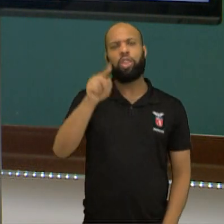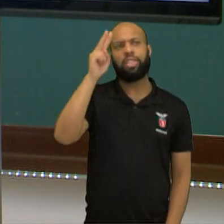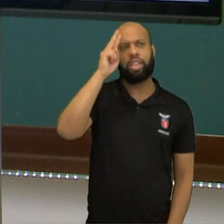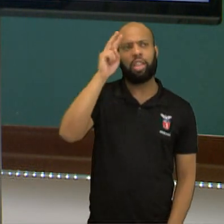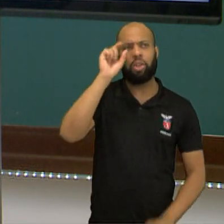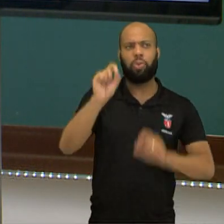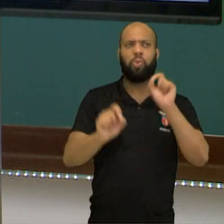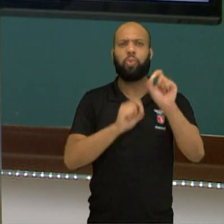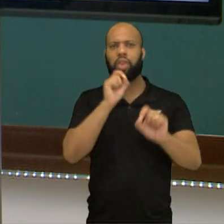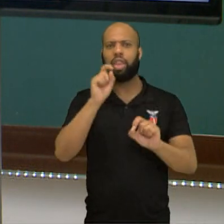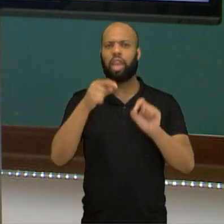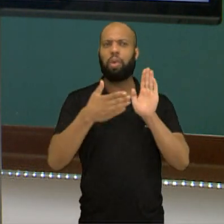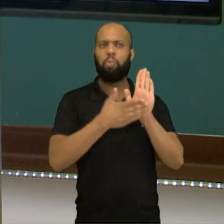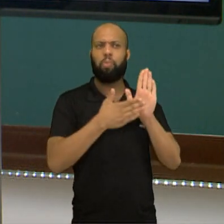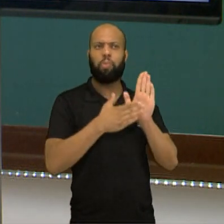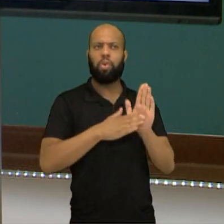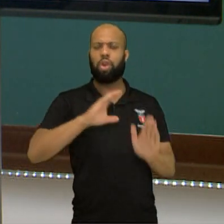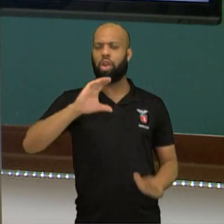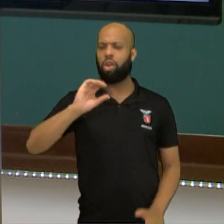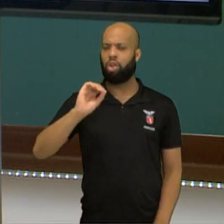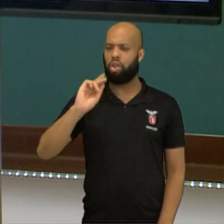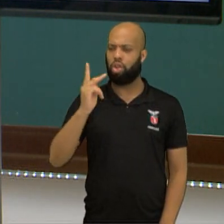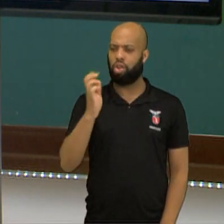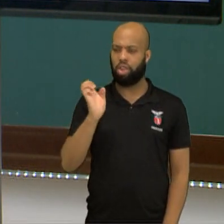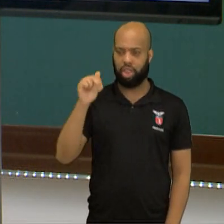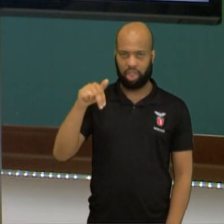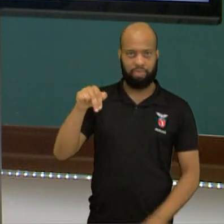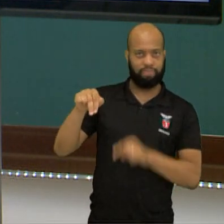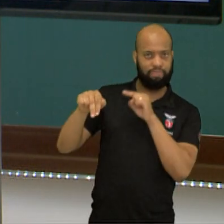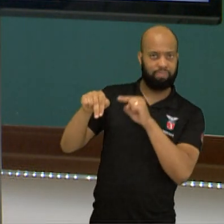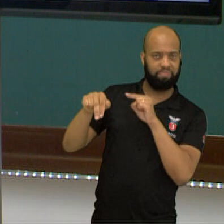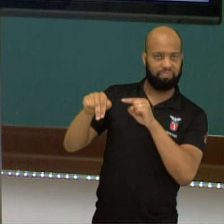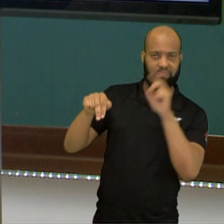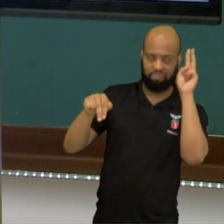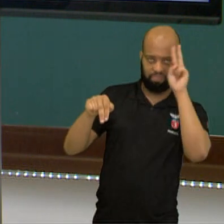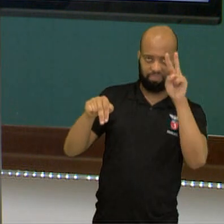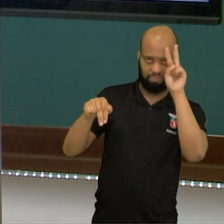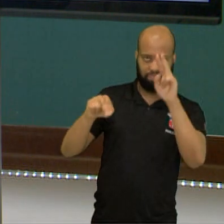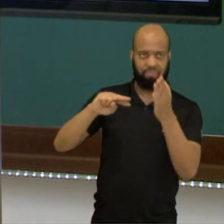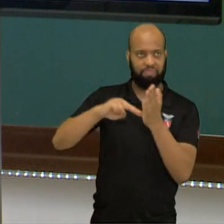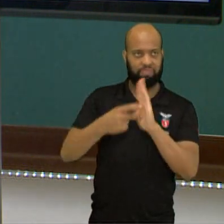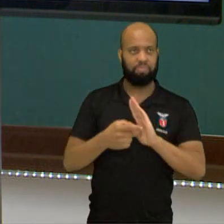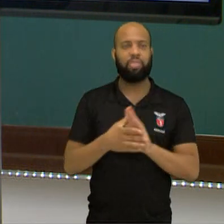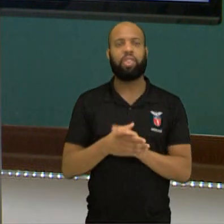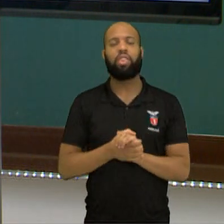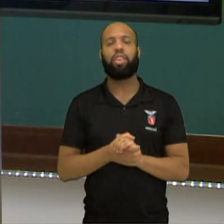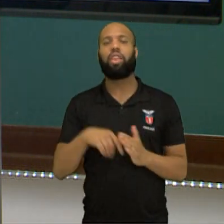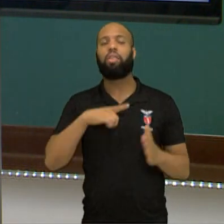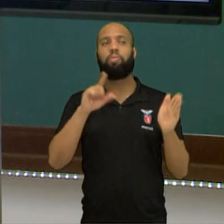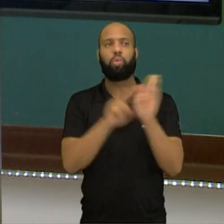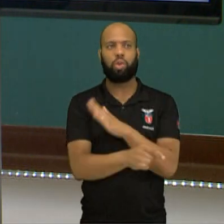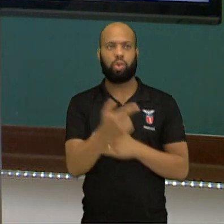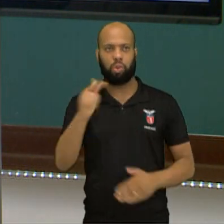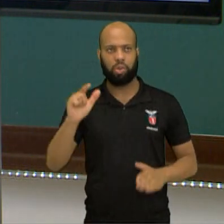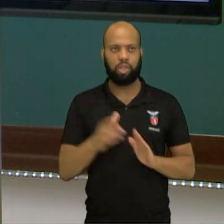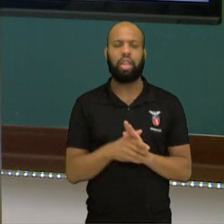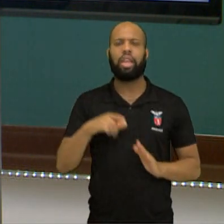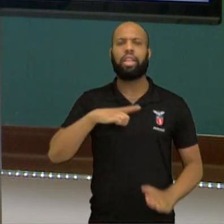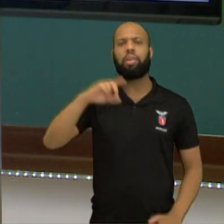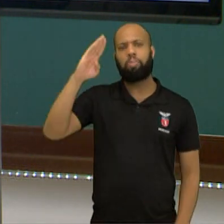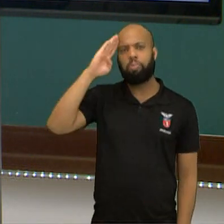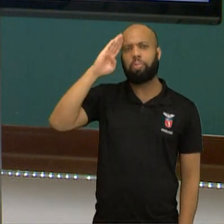o que foi o Plano Cohen? Lembra o que é este plano? Mais uma pergunta. Quais as